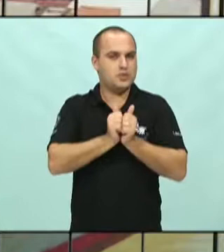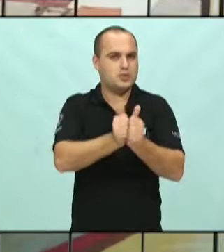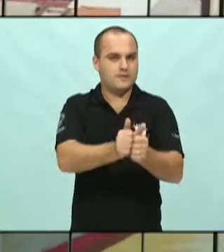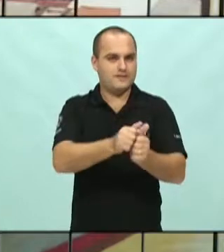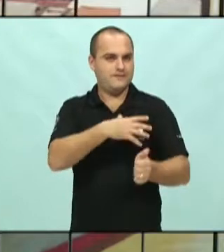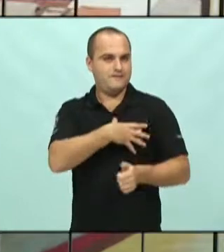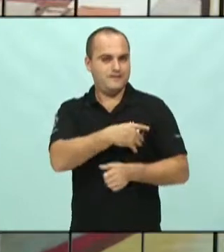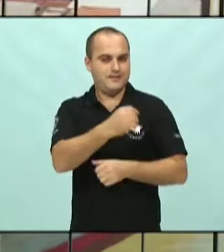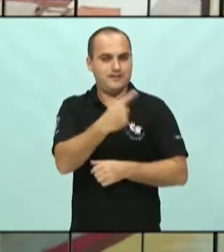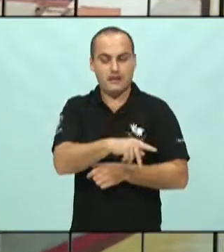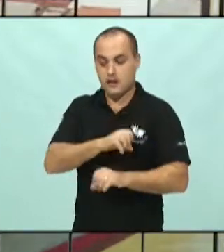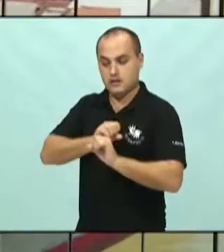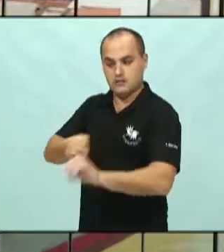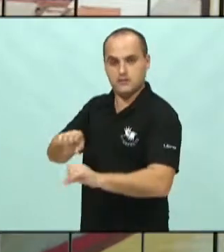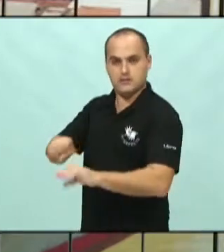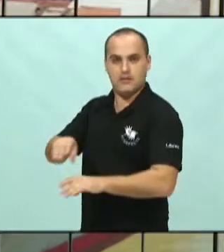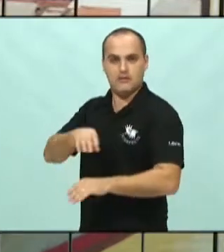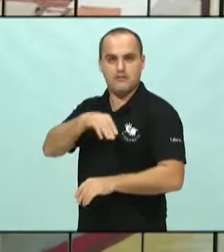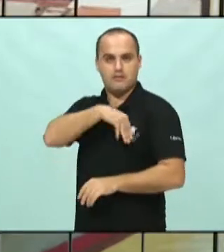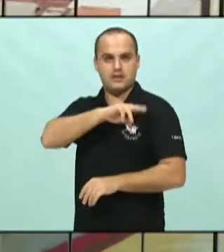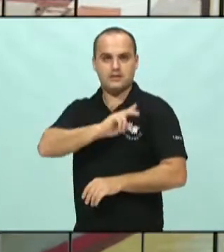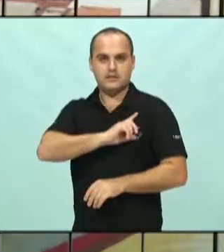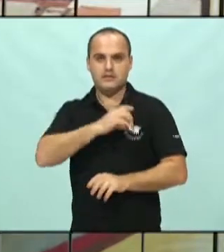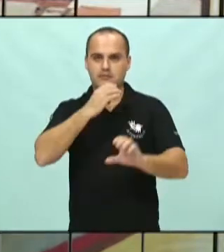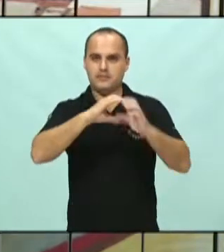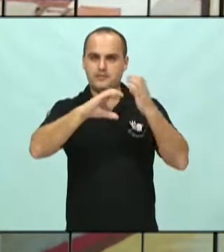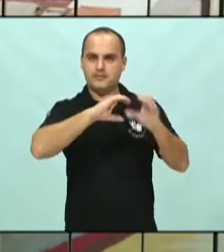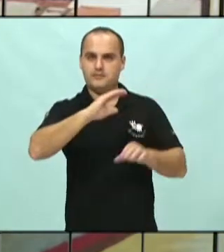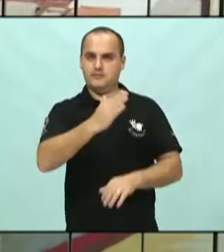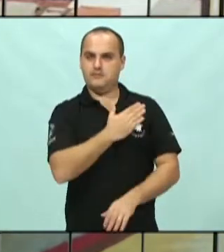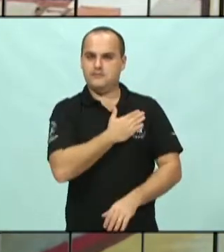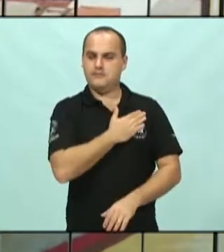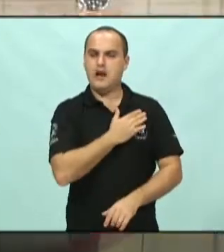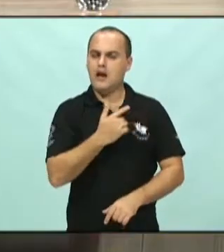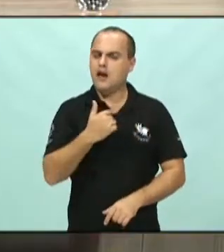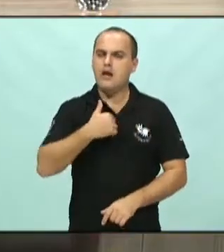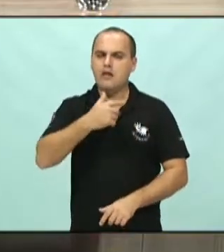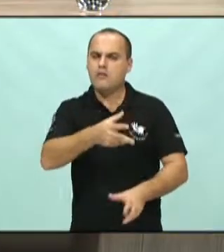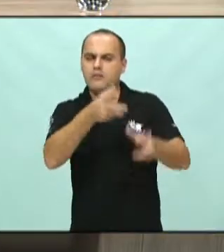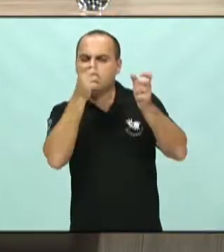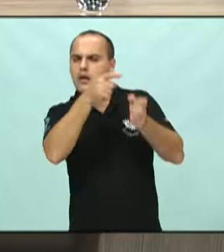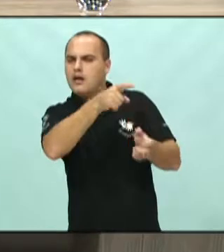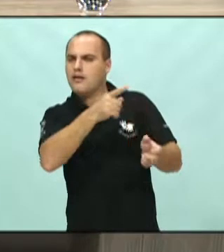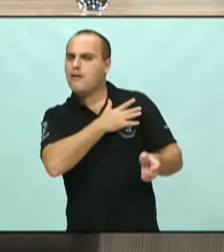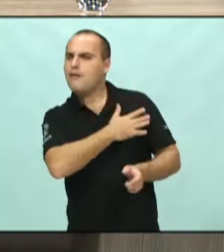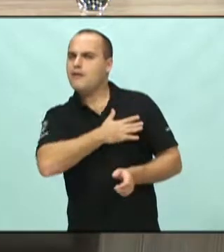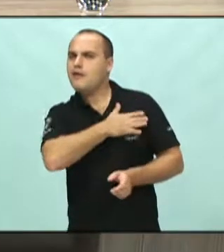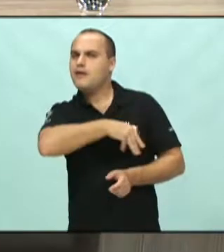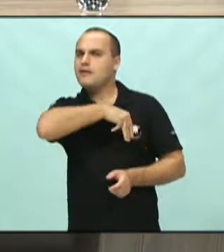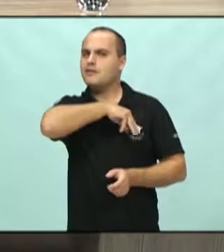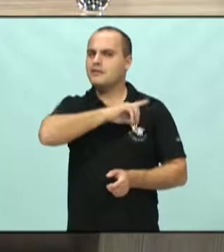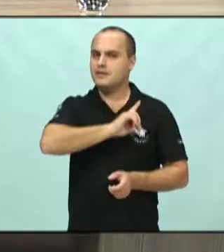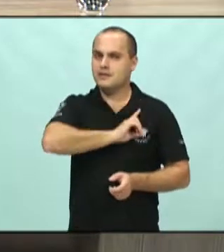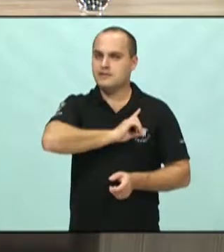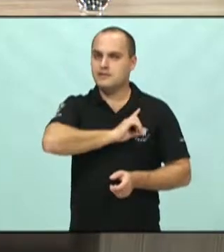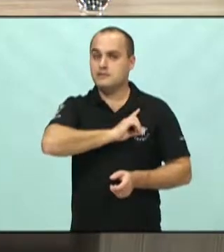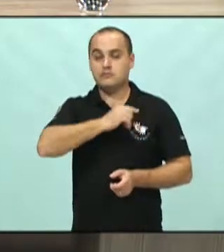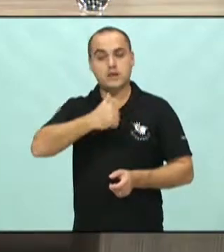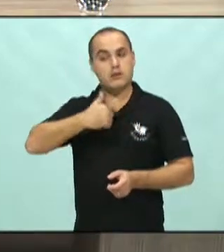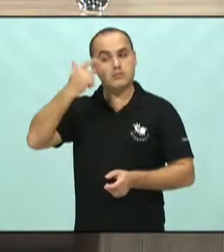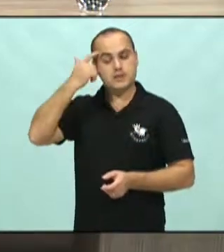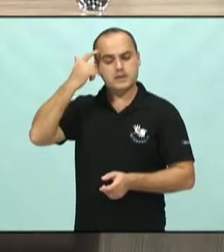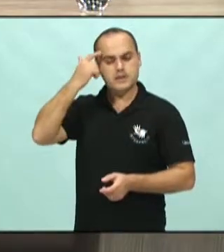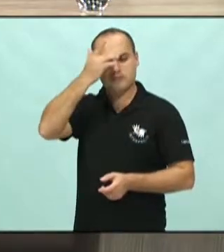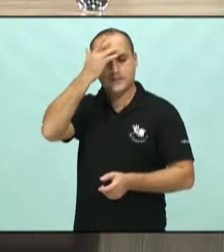inclusive. Ele ensinou para os filhos dele o hino do Marcílio. Então, ele tinha uma simpatia pelo Marcílio. E aí, quando eu pensei em alguém para